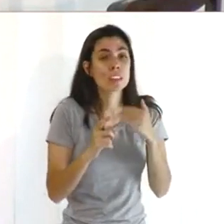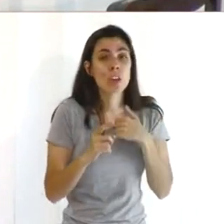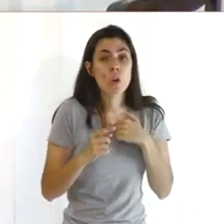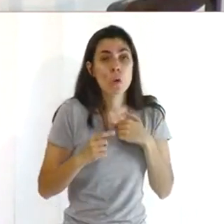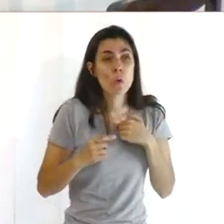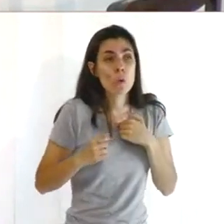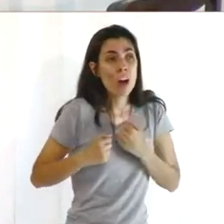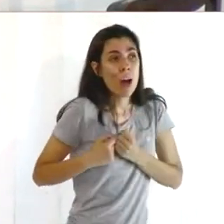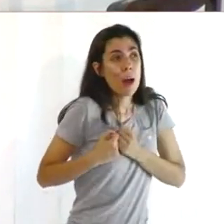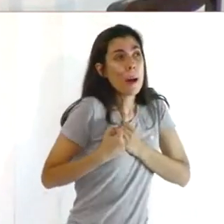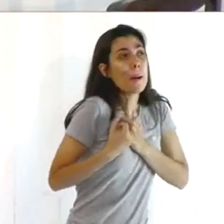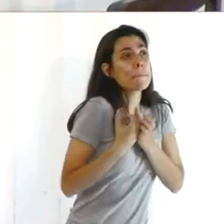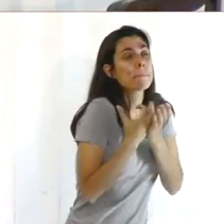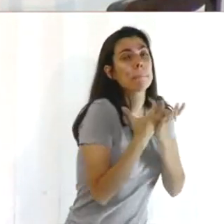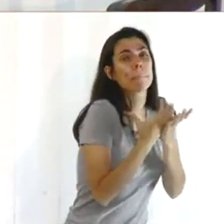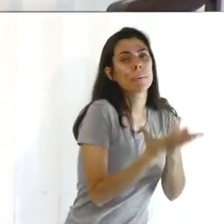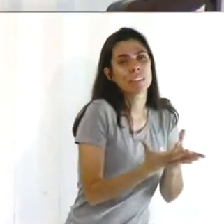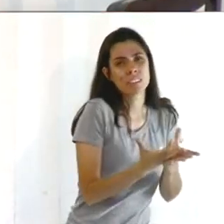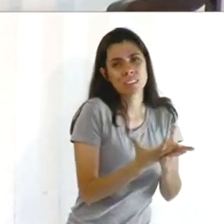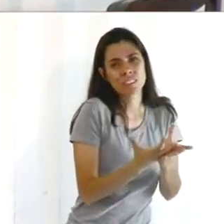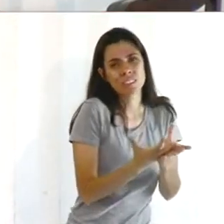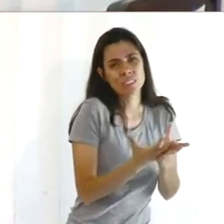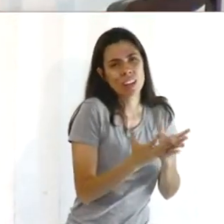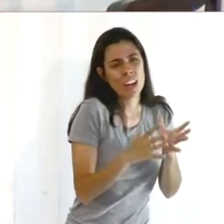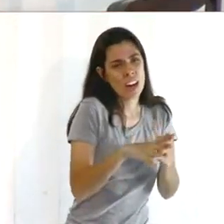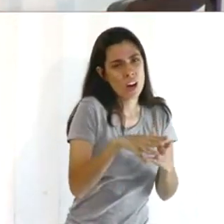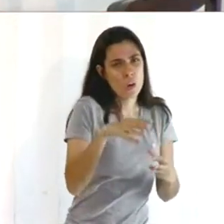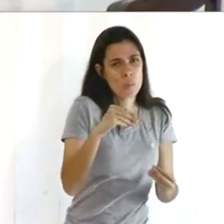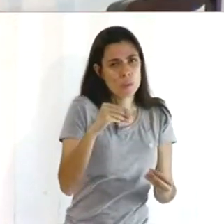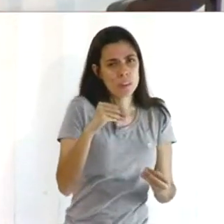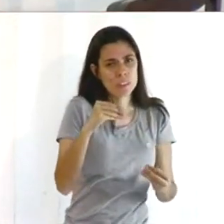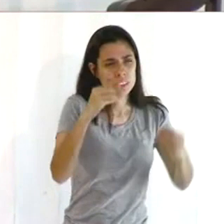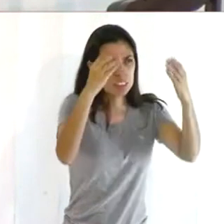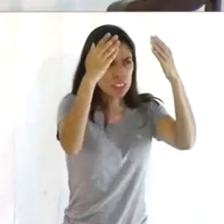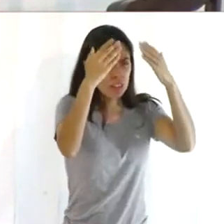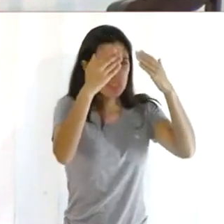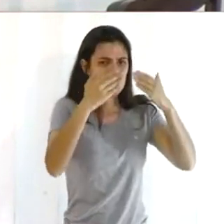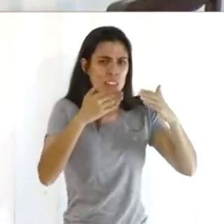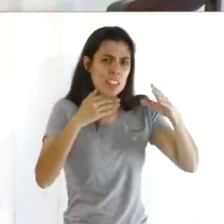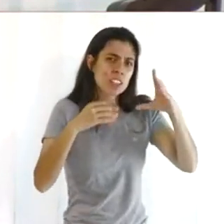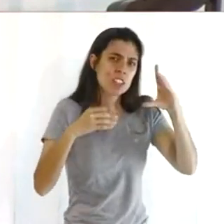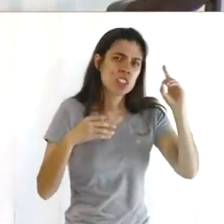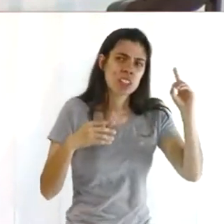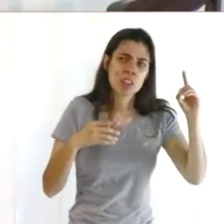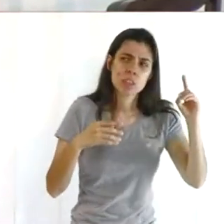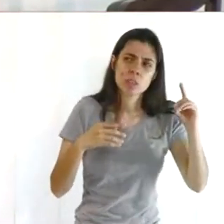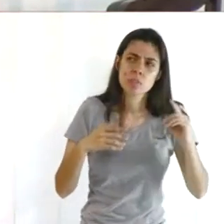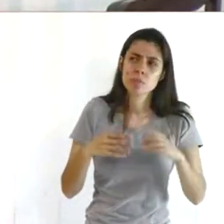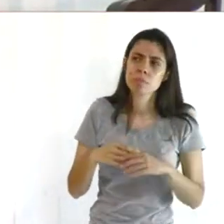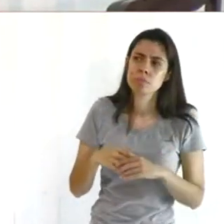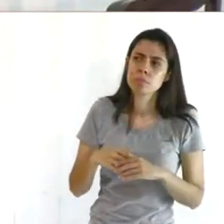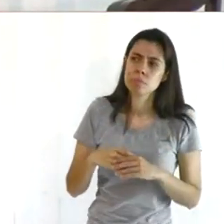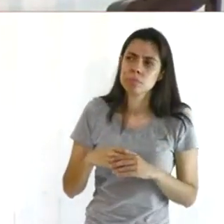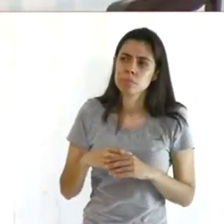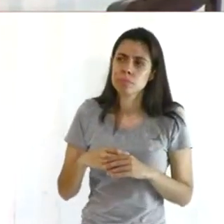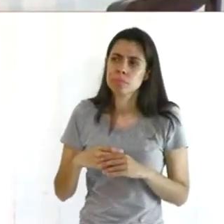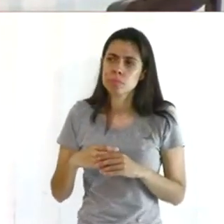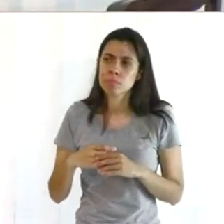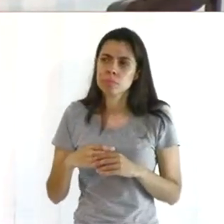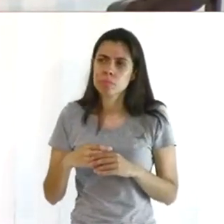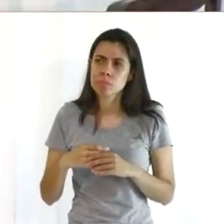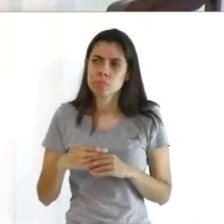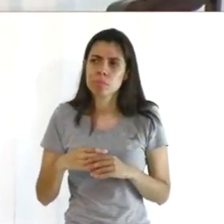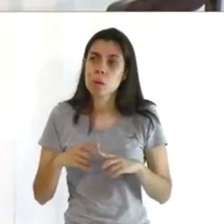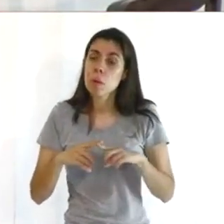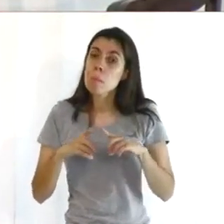minha alma diante daquele que me sonda e me conhece, e sabe que a minha aflição é grande, por isso que ele vai falar até quando.